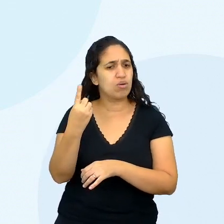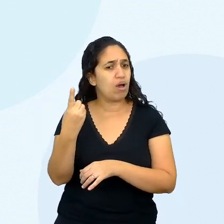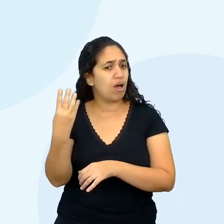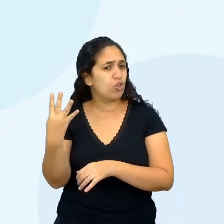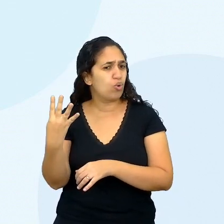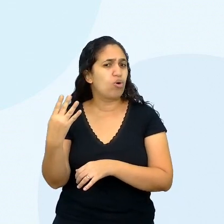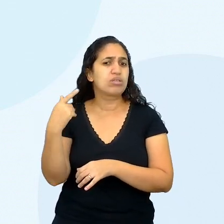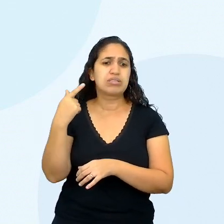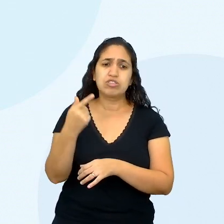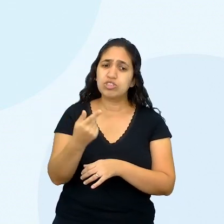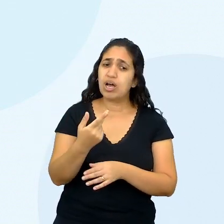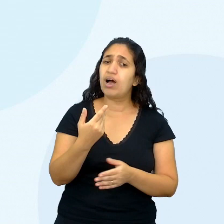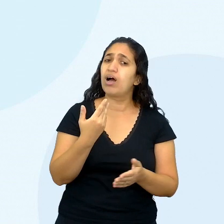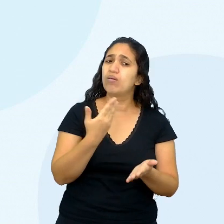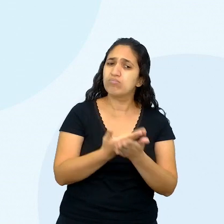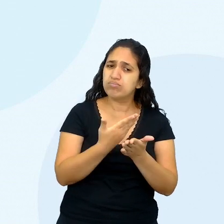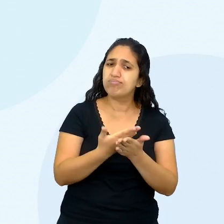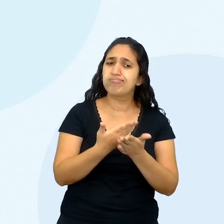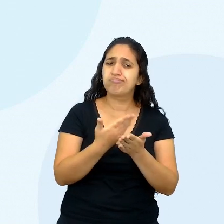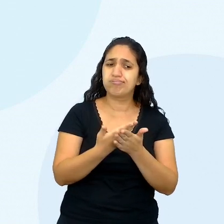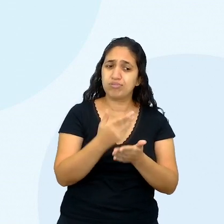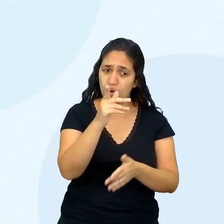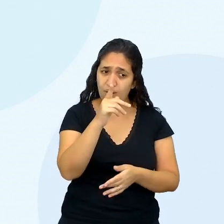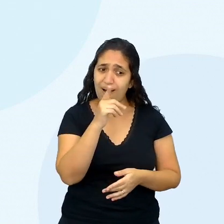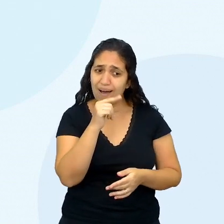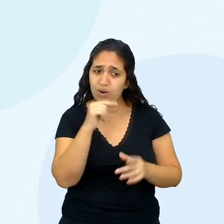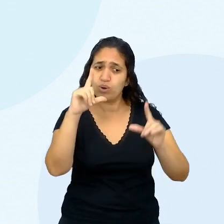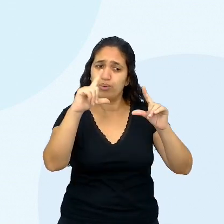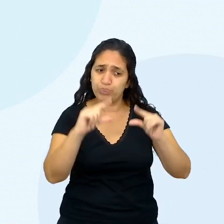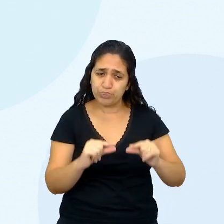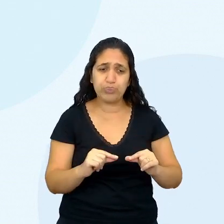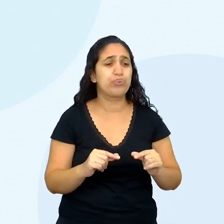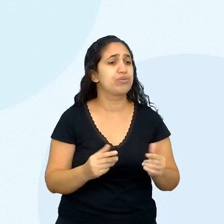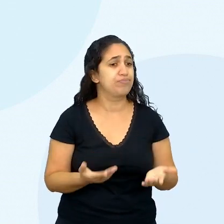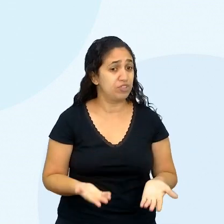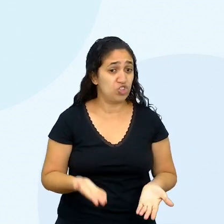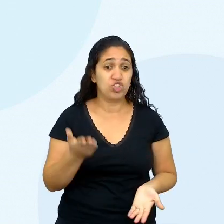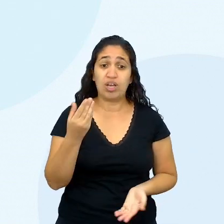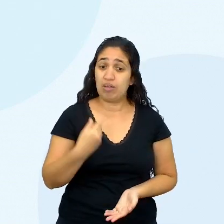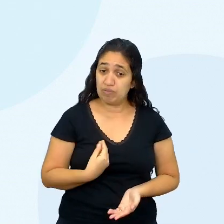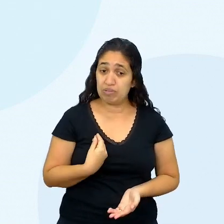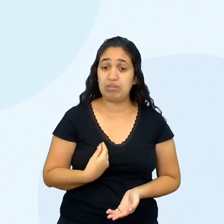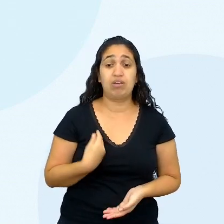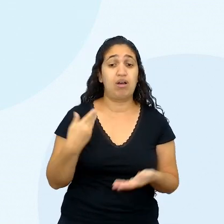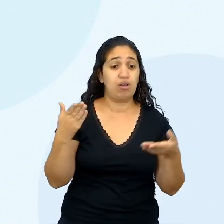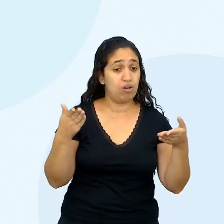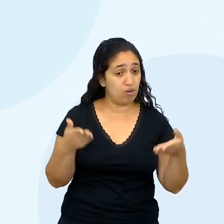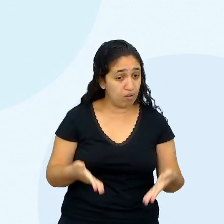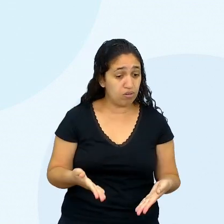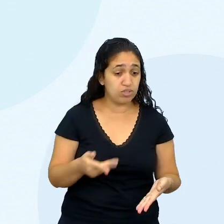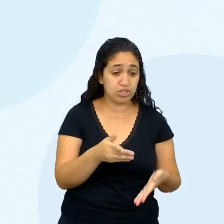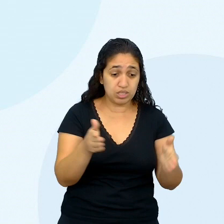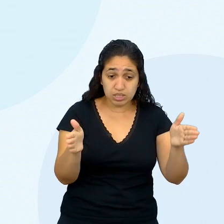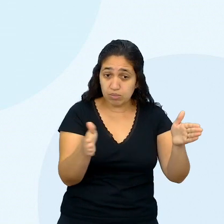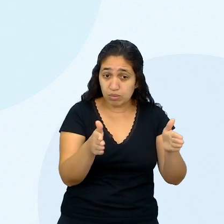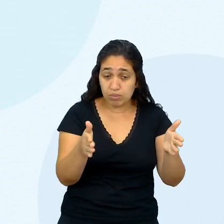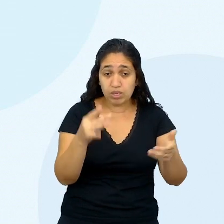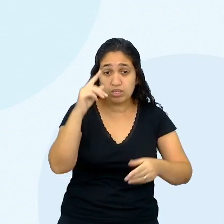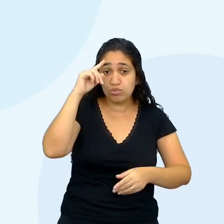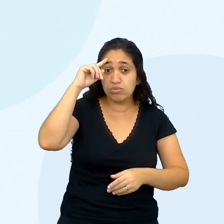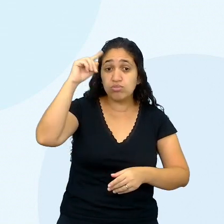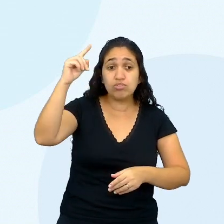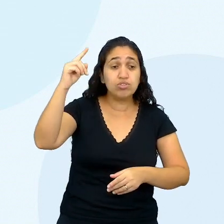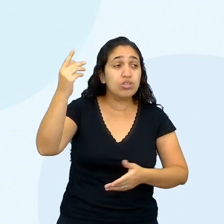mais intensiva em escassez hídrica, né. Então nós já estamos vivendo hoje, nesse momento, no dia